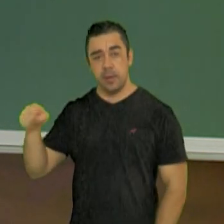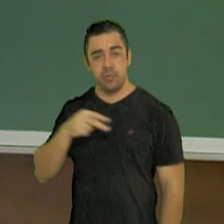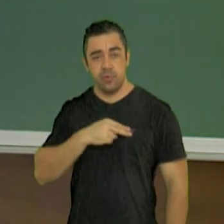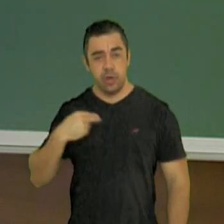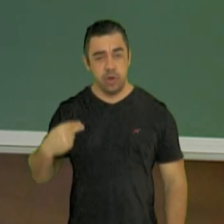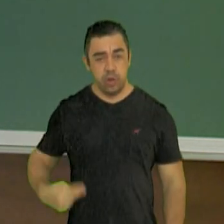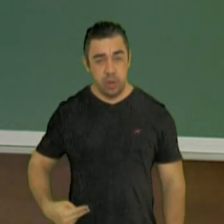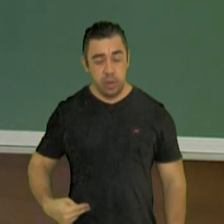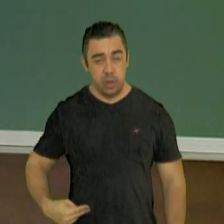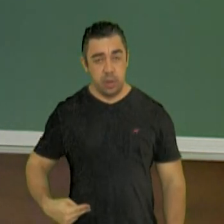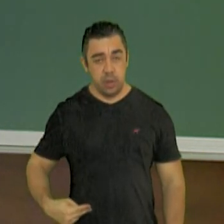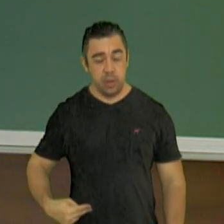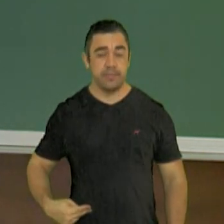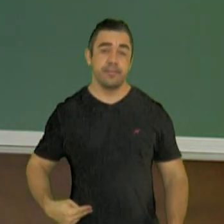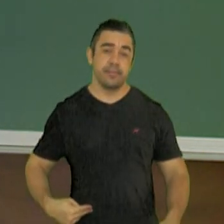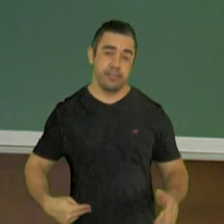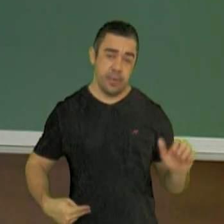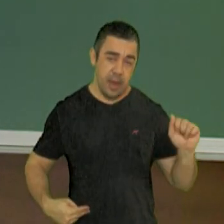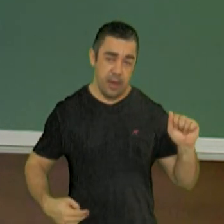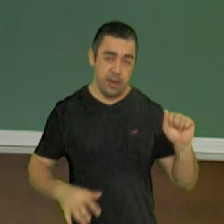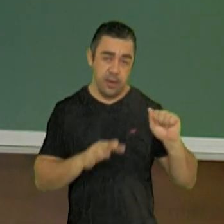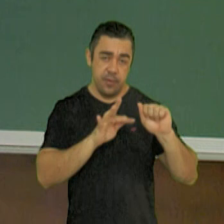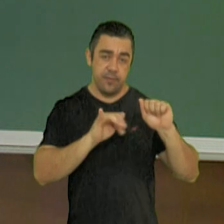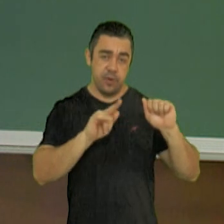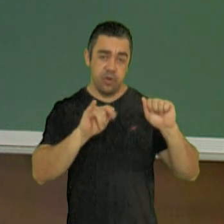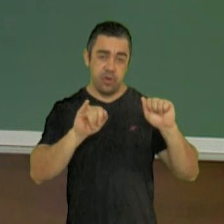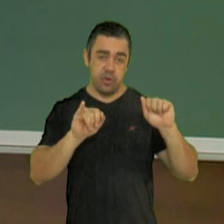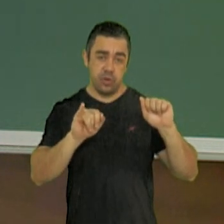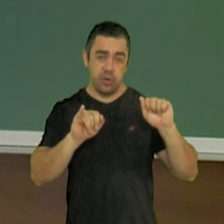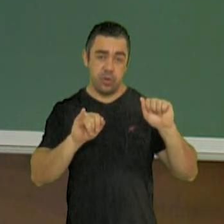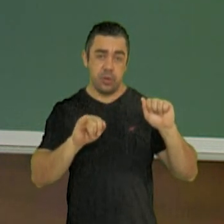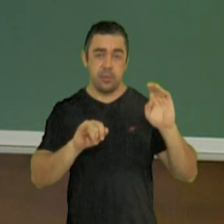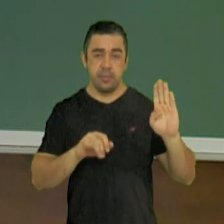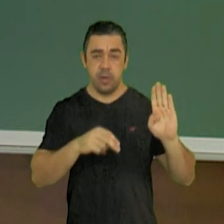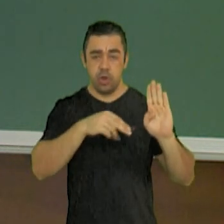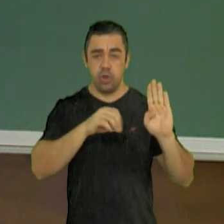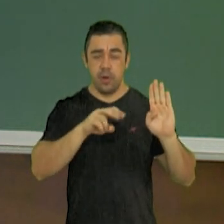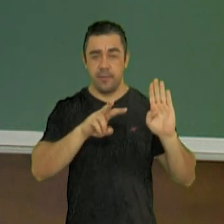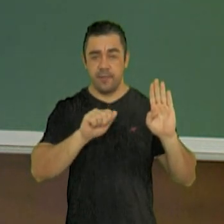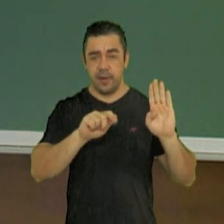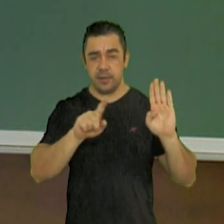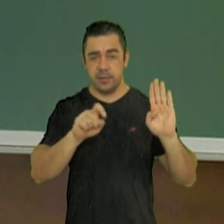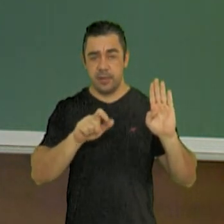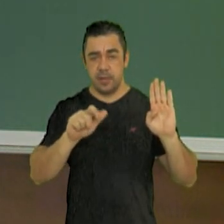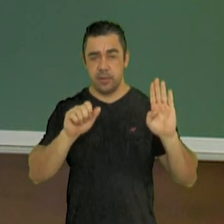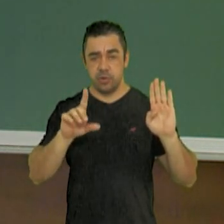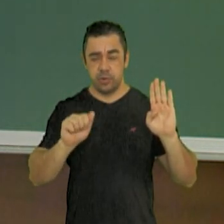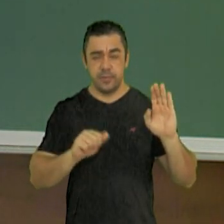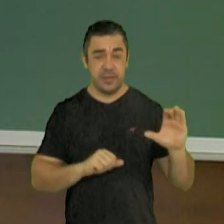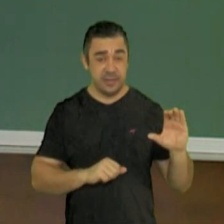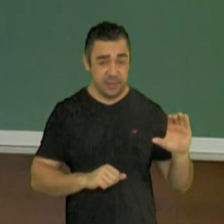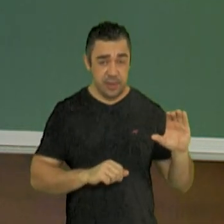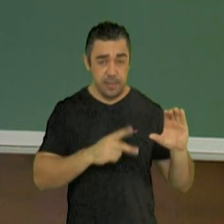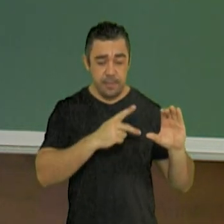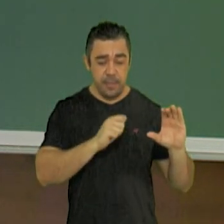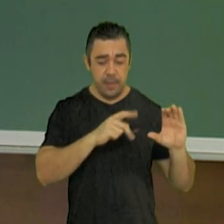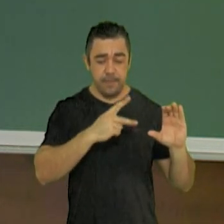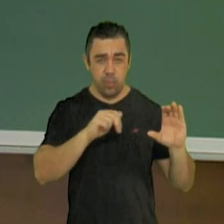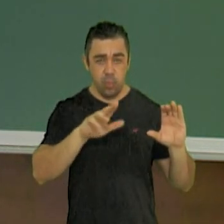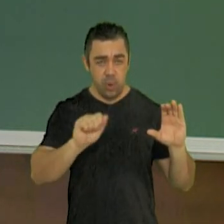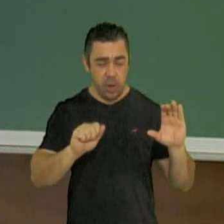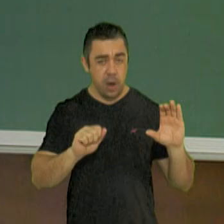da China. Letra A, Fiji. Letra B, Nova Zelândia. Letra C, Papua Nova Guiné. Ou letra